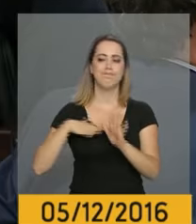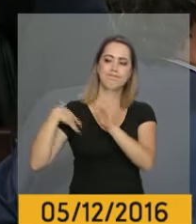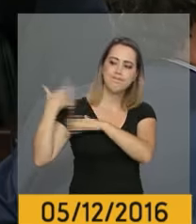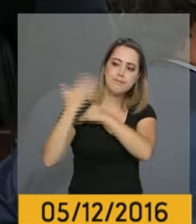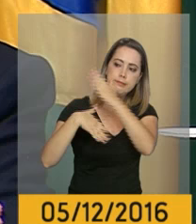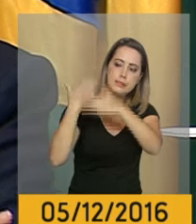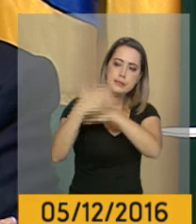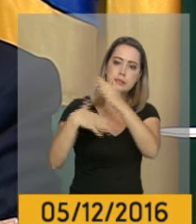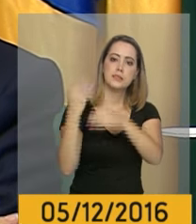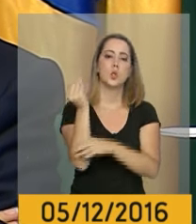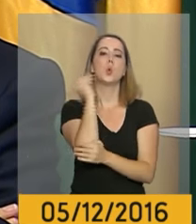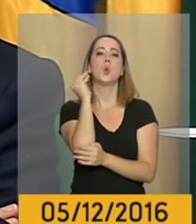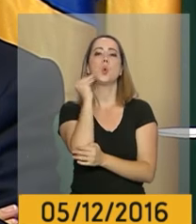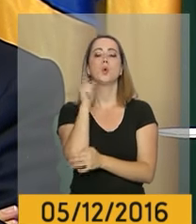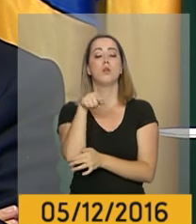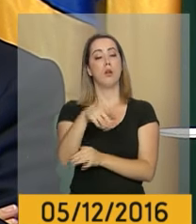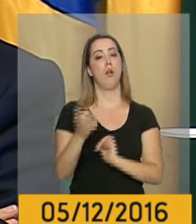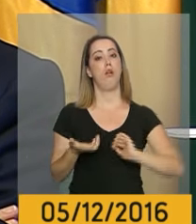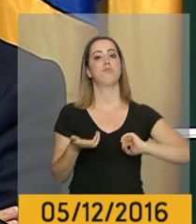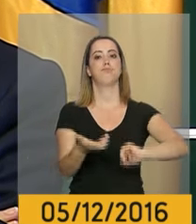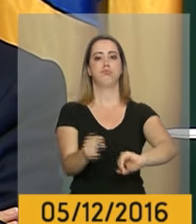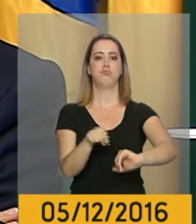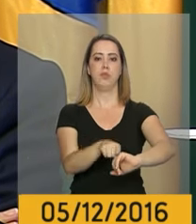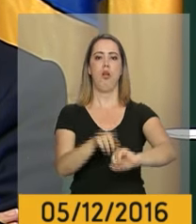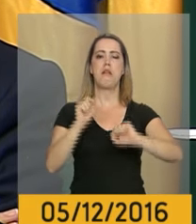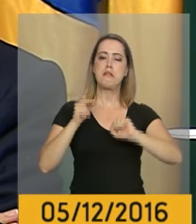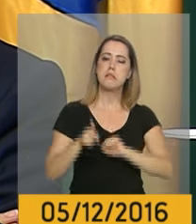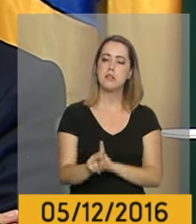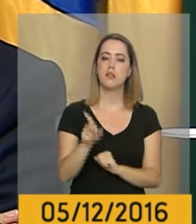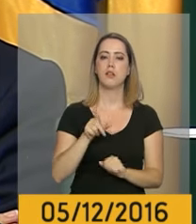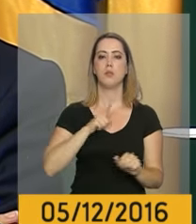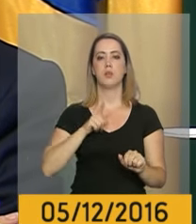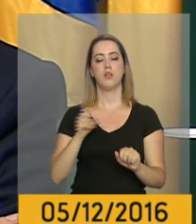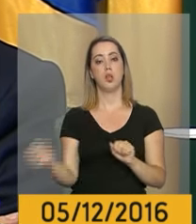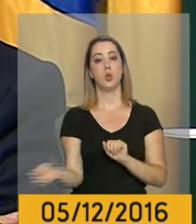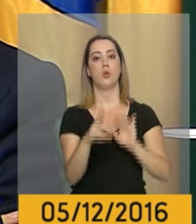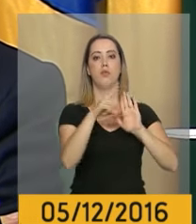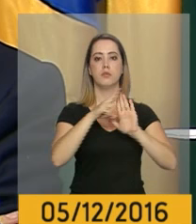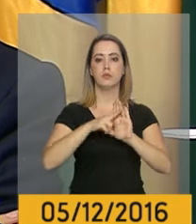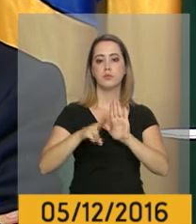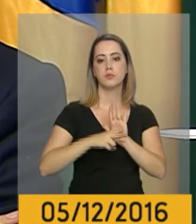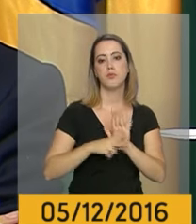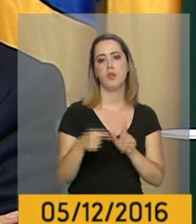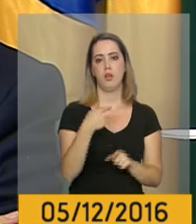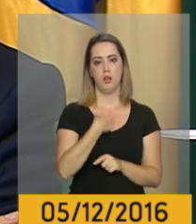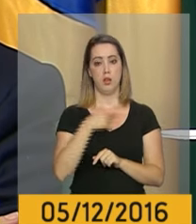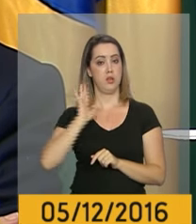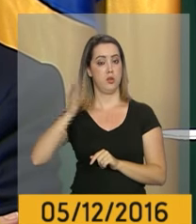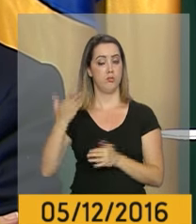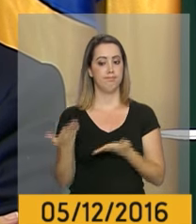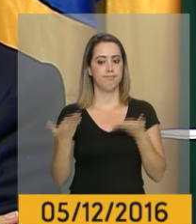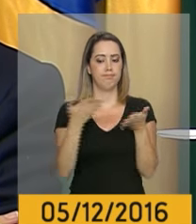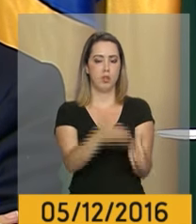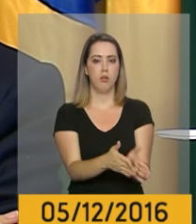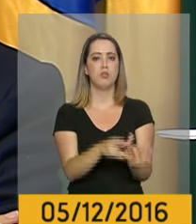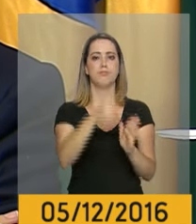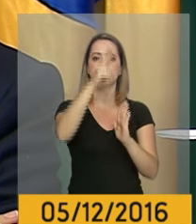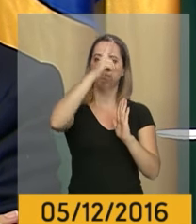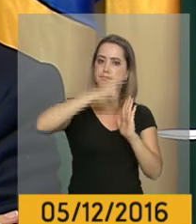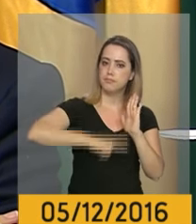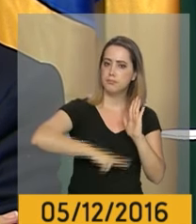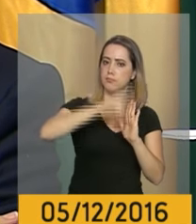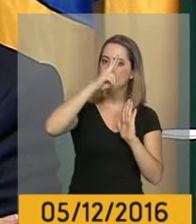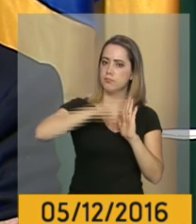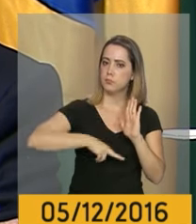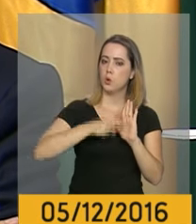experiência no parlamento, sempre fizemos pequenas reformas. Eu mesmo, num dado momento, fui relator